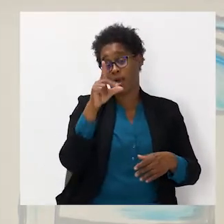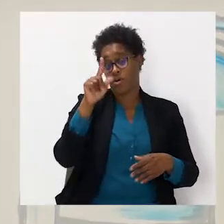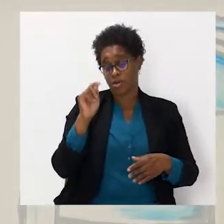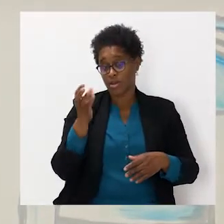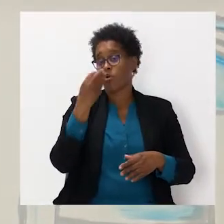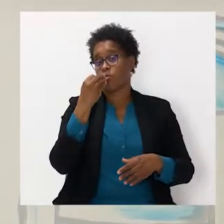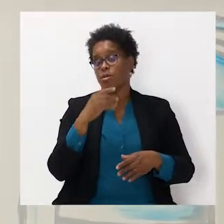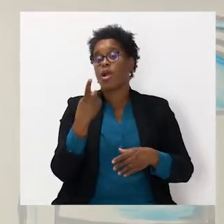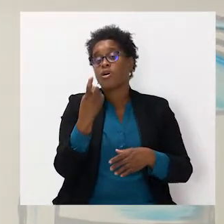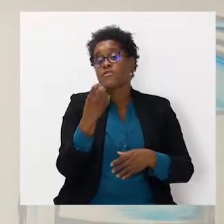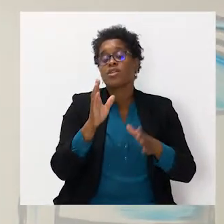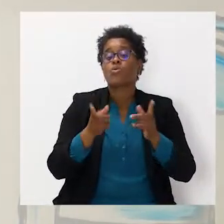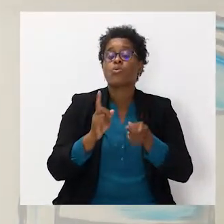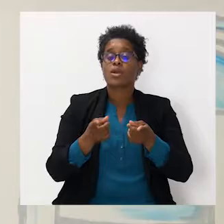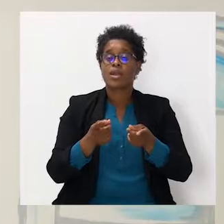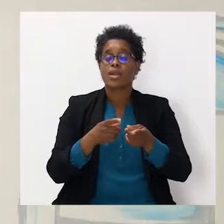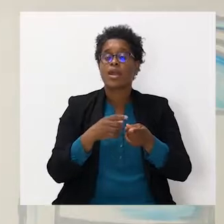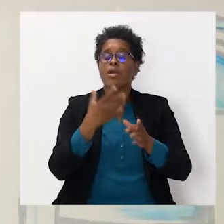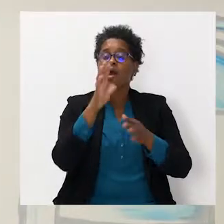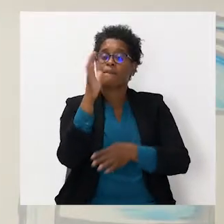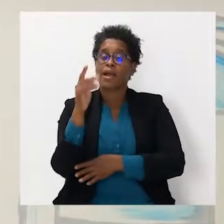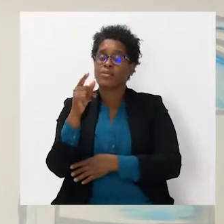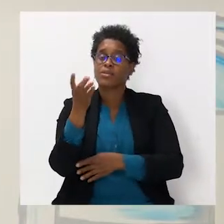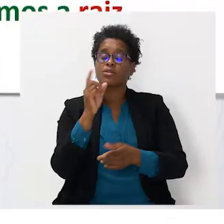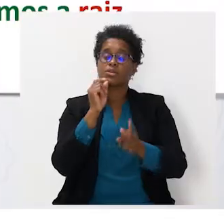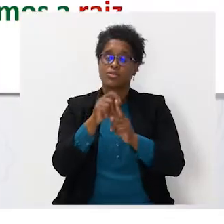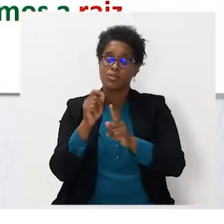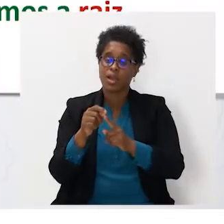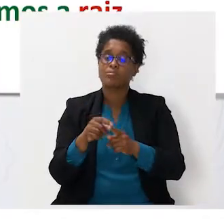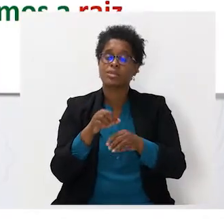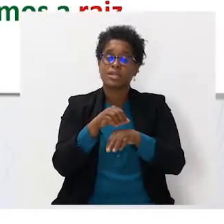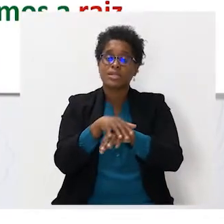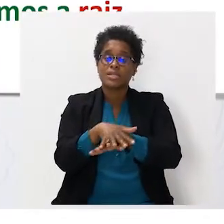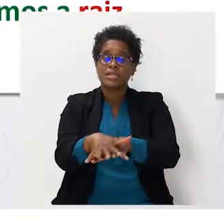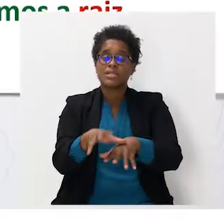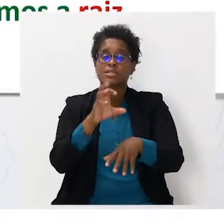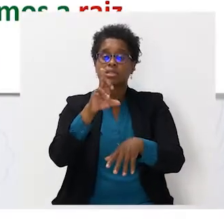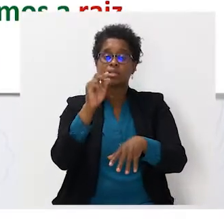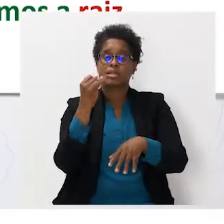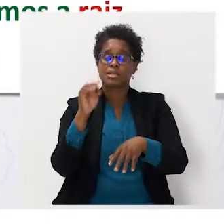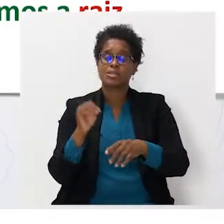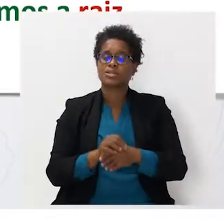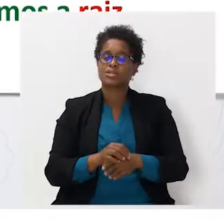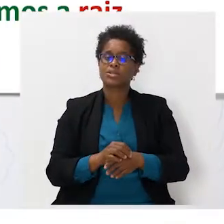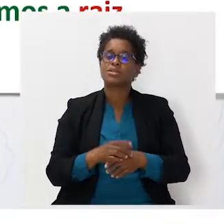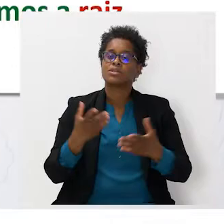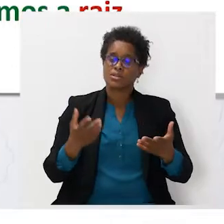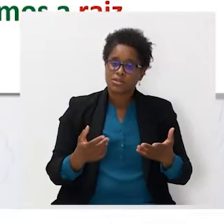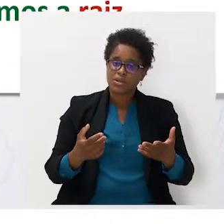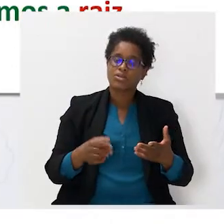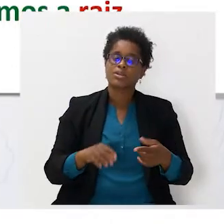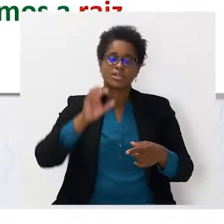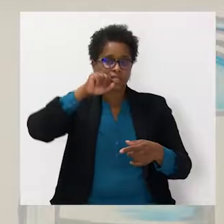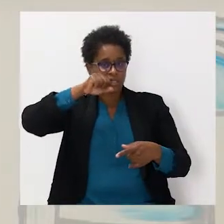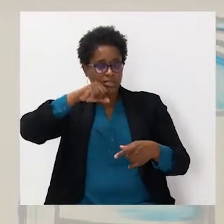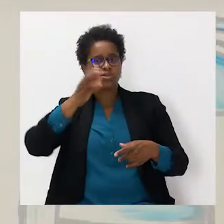quê? Qual é a parte da planta que precisamos identificar? A raiz. Da cenoura comemos a